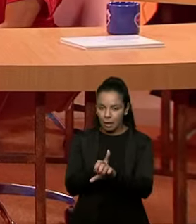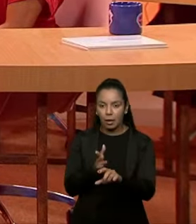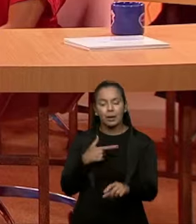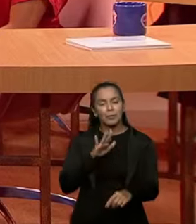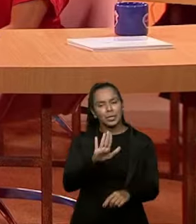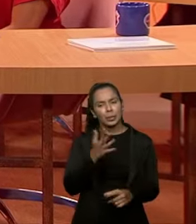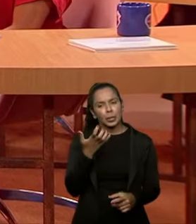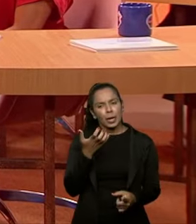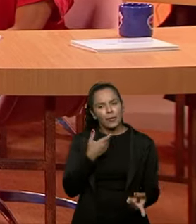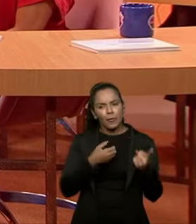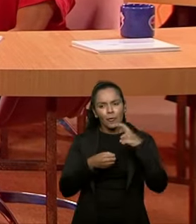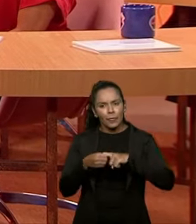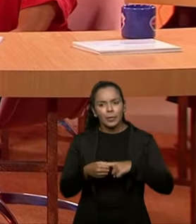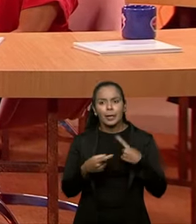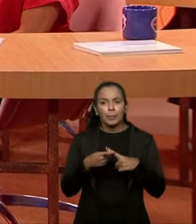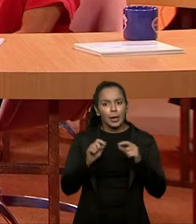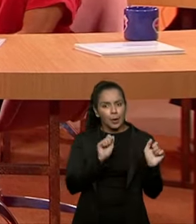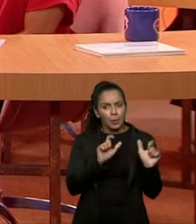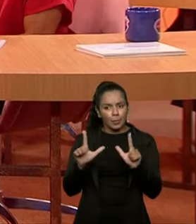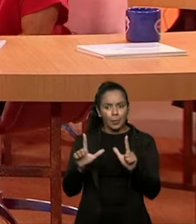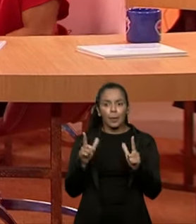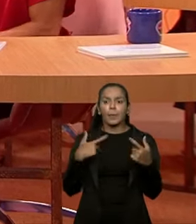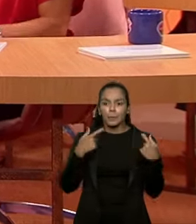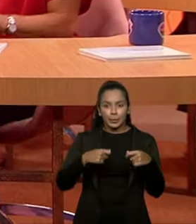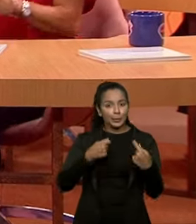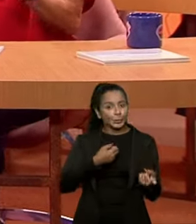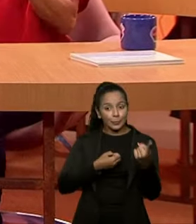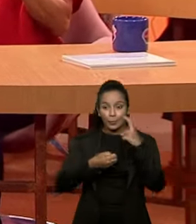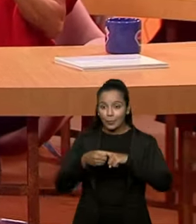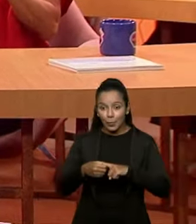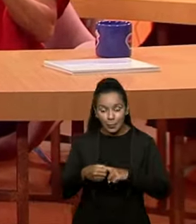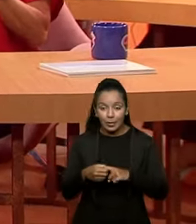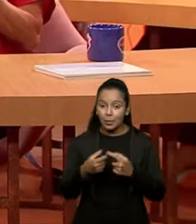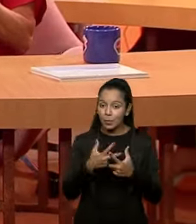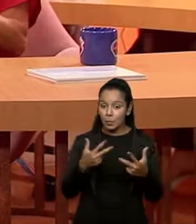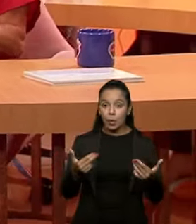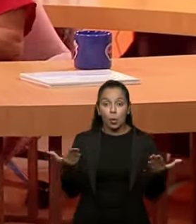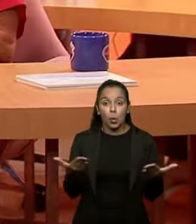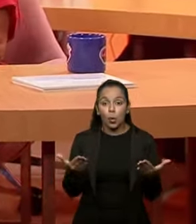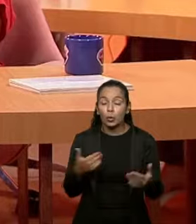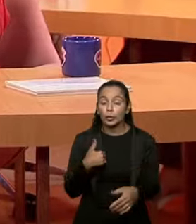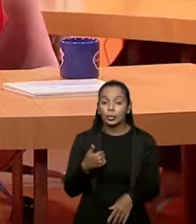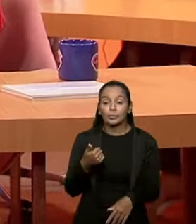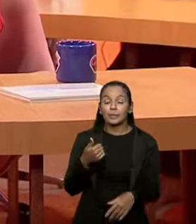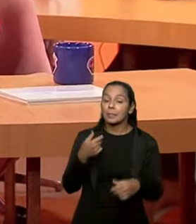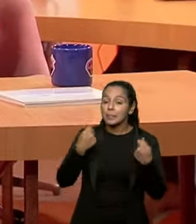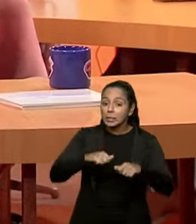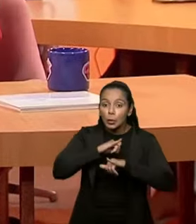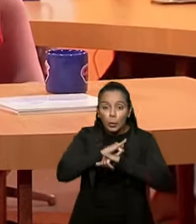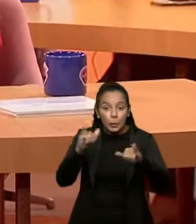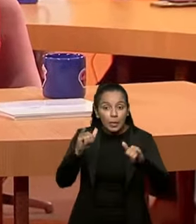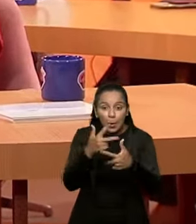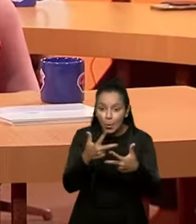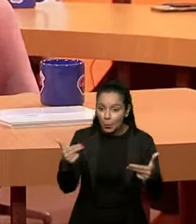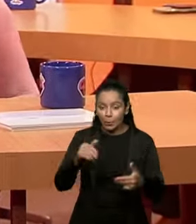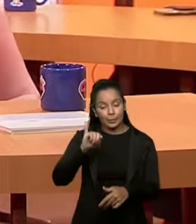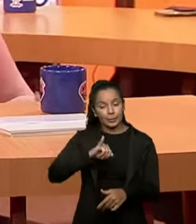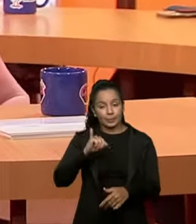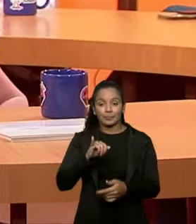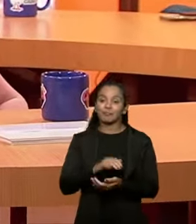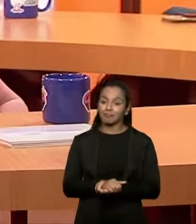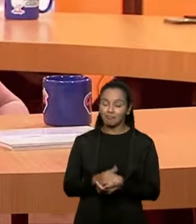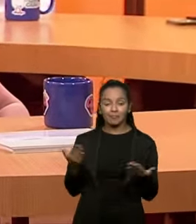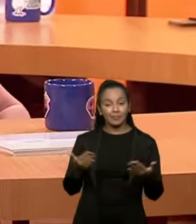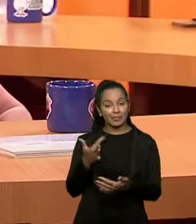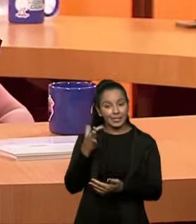amor de Deus, vamos continuar aqui no próximo bloco. Eu tenho que agora que voltar para uma coisa que tem... Gente, hoje às 10 horas eu tenho que anunciar uma coisa importantíssima também. Olha só,